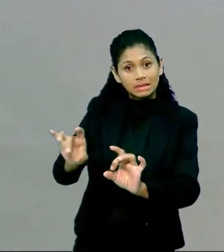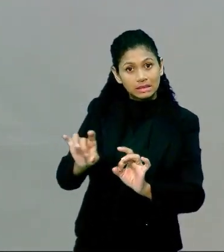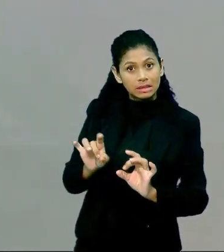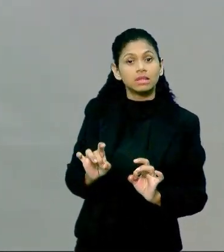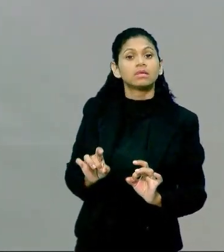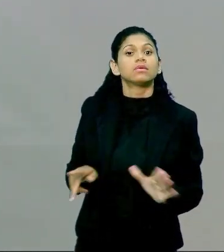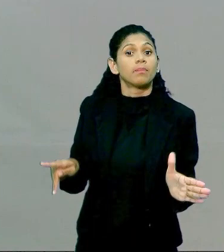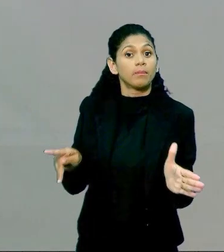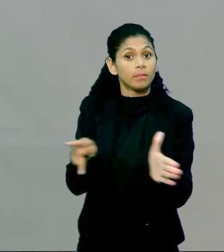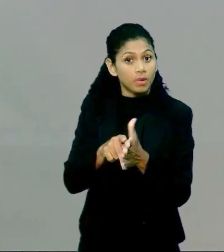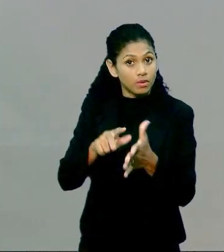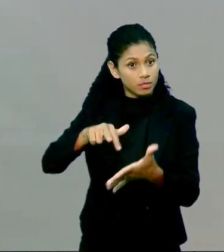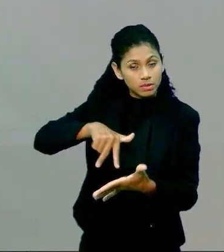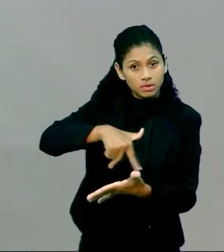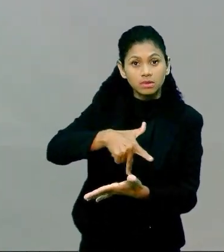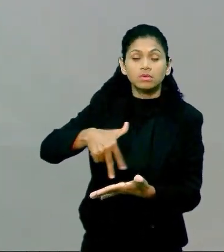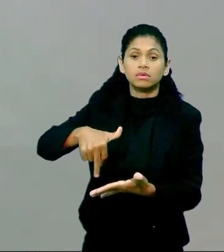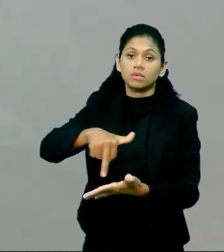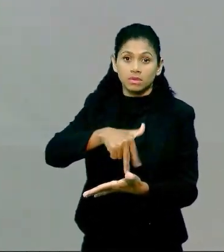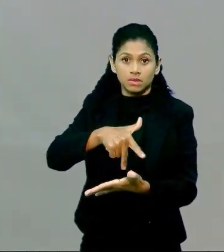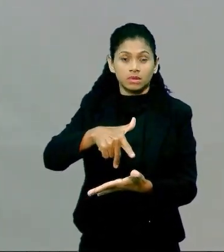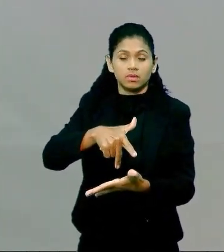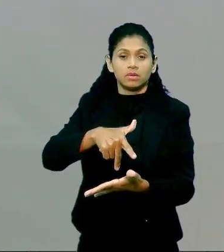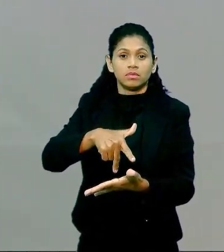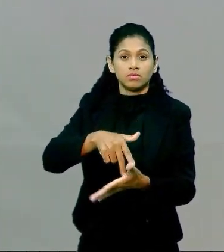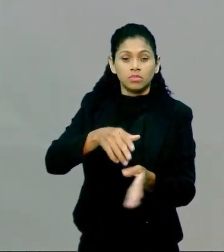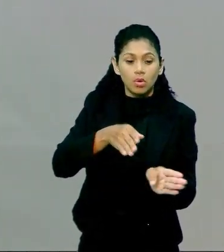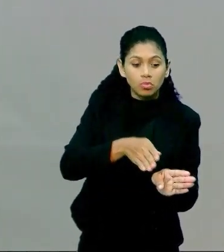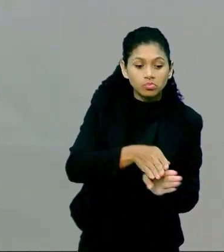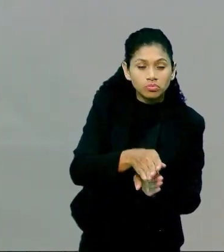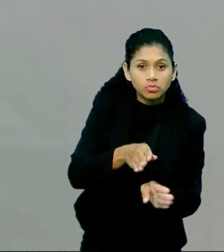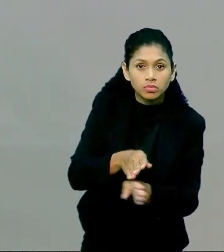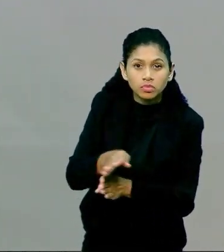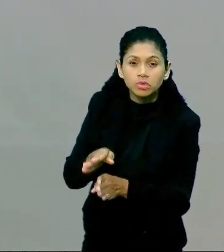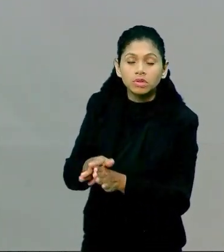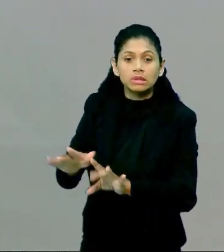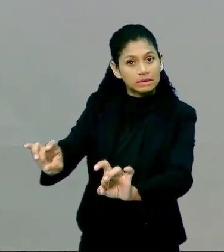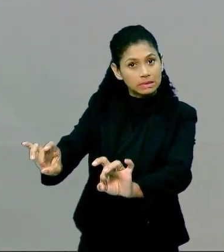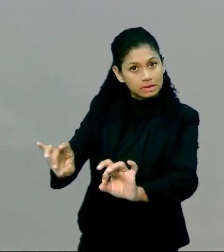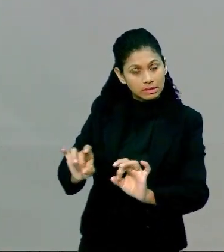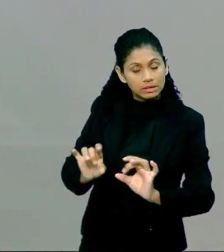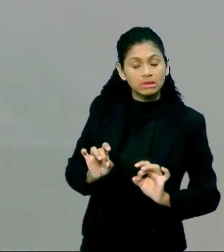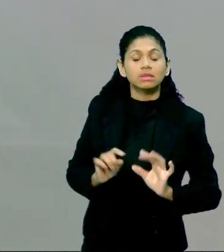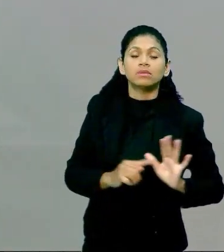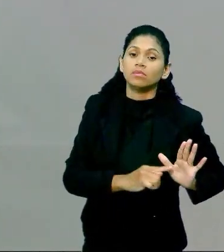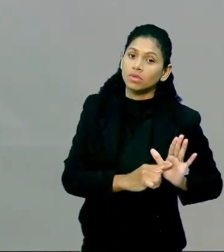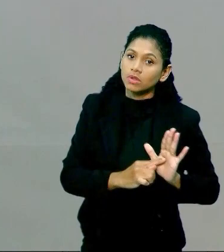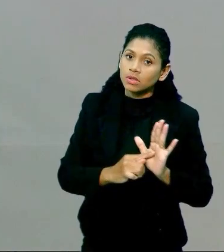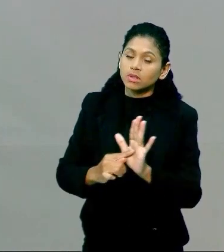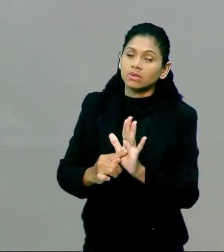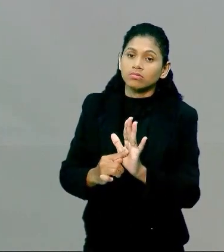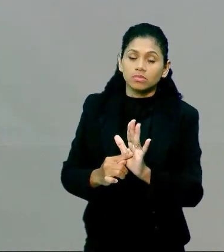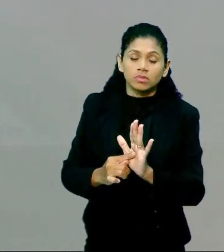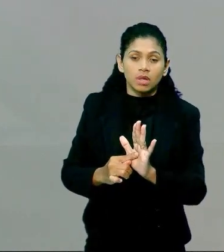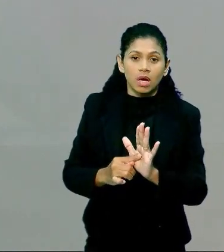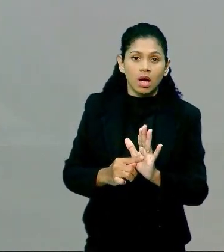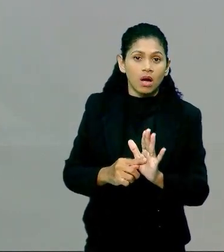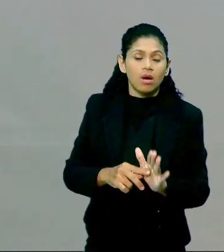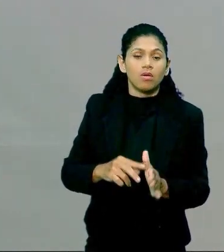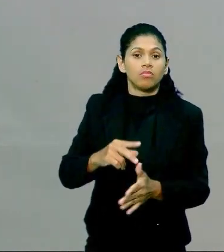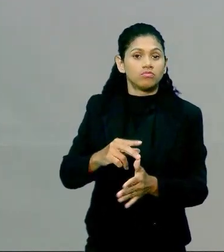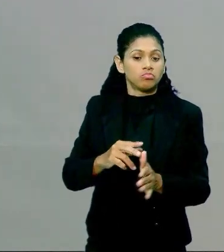elementos da dança que são direcionados tecnicamente para expressar determinado compasso, determinado passo,